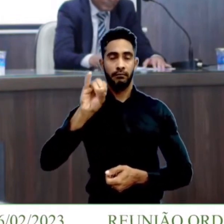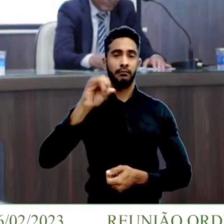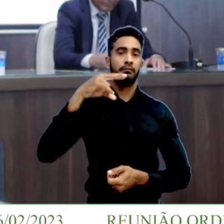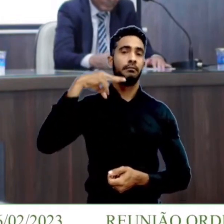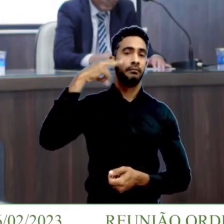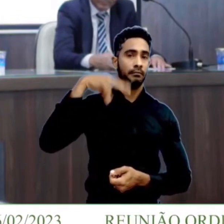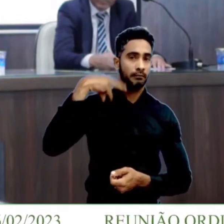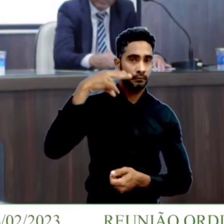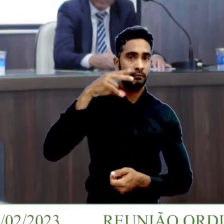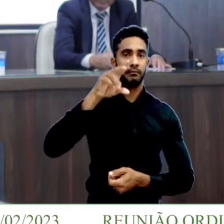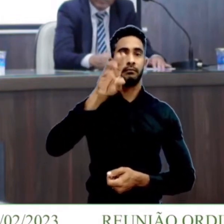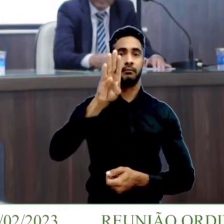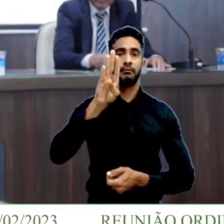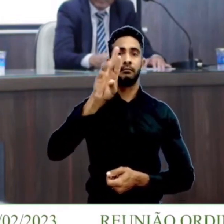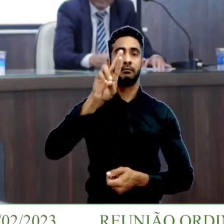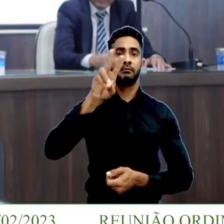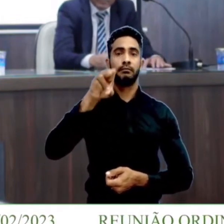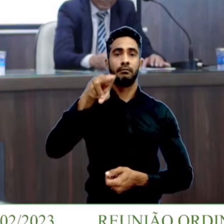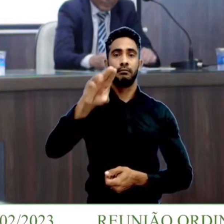vereador Bruno, ok?